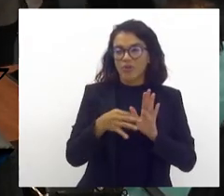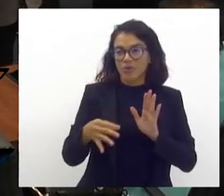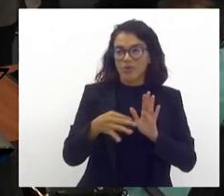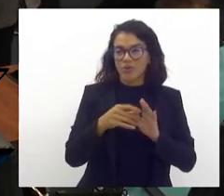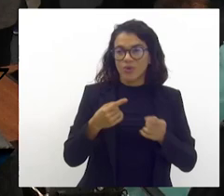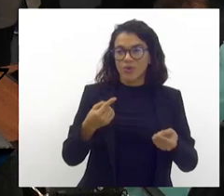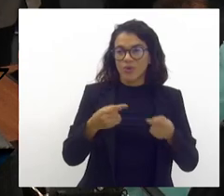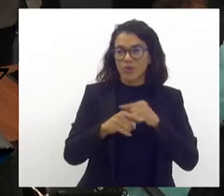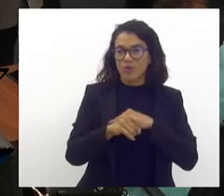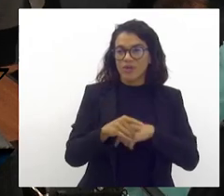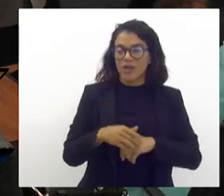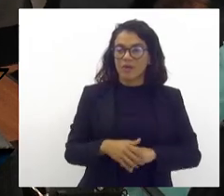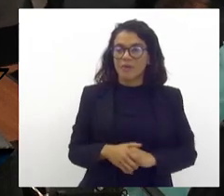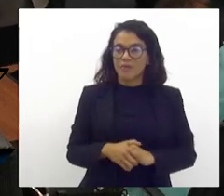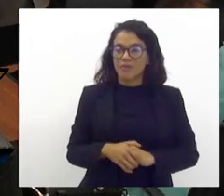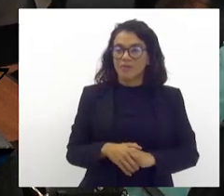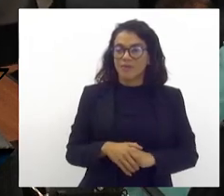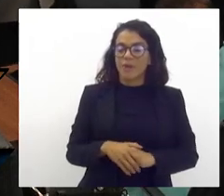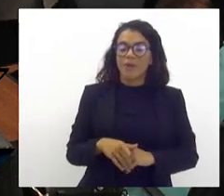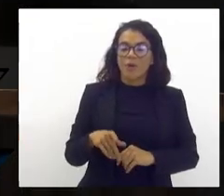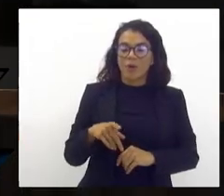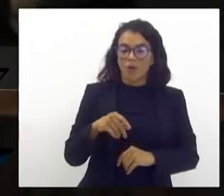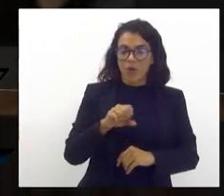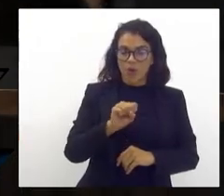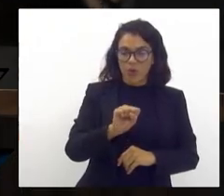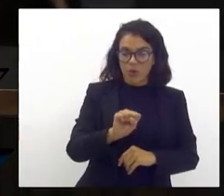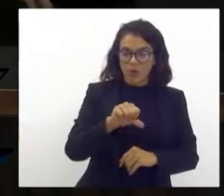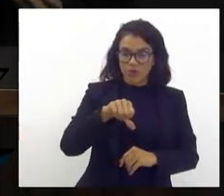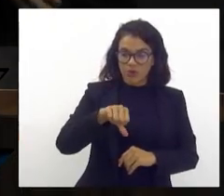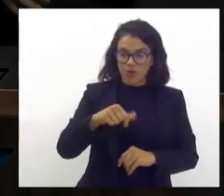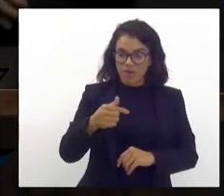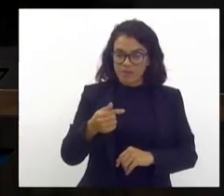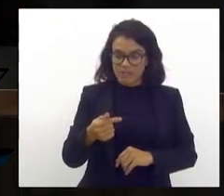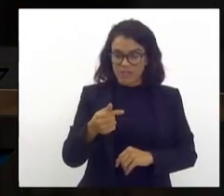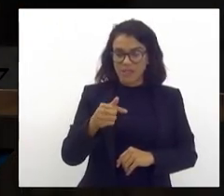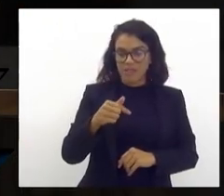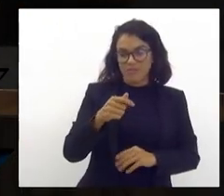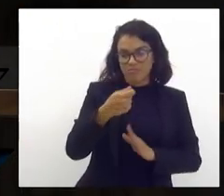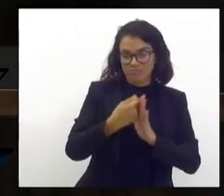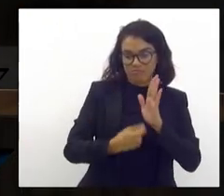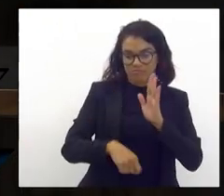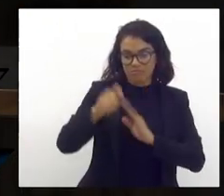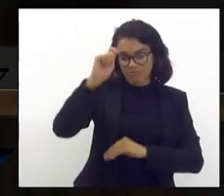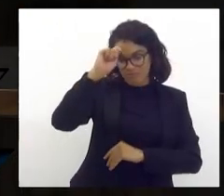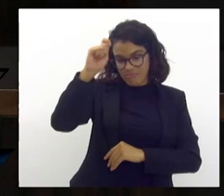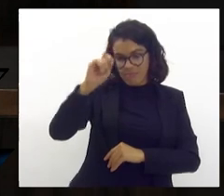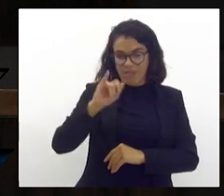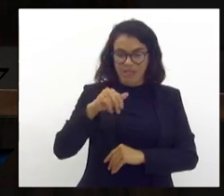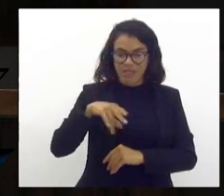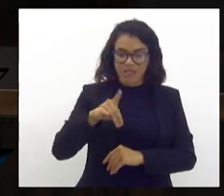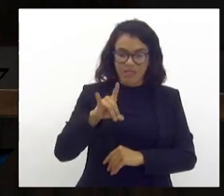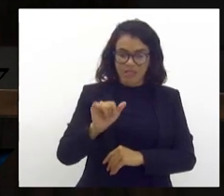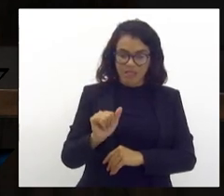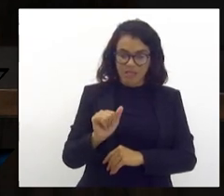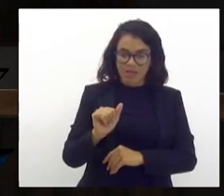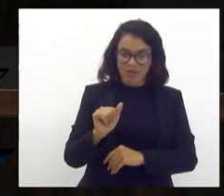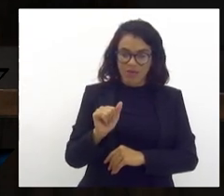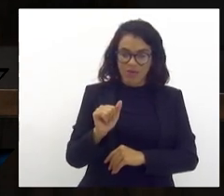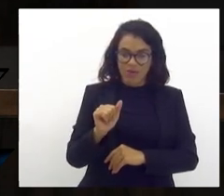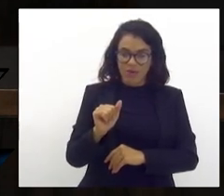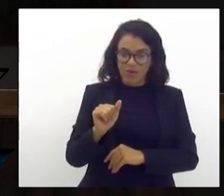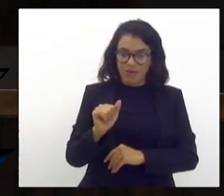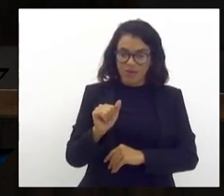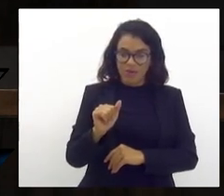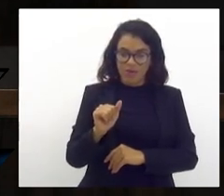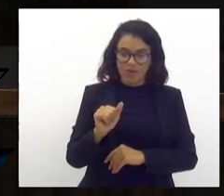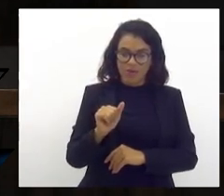registrado. Anuncio. Projeto de lei número 897-2023, de autoria das deputadas Índia Armelau e Marcelo Dino, que